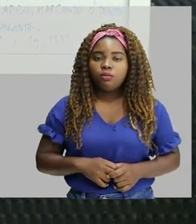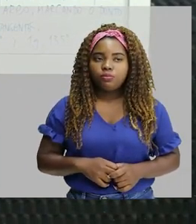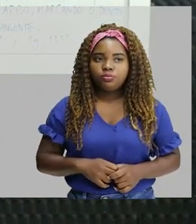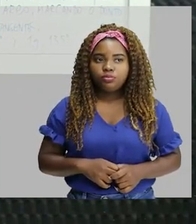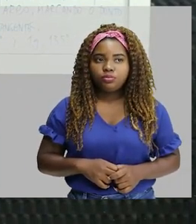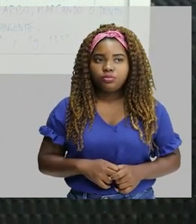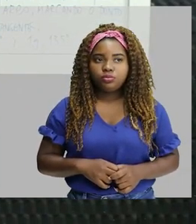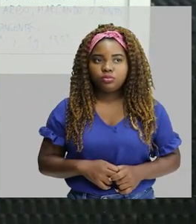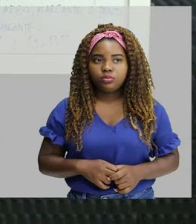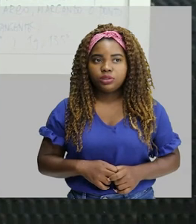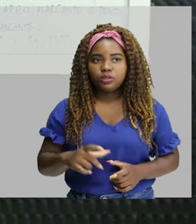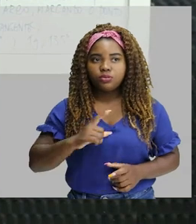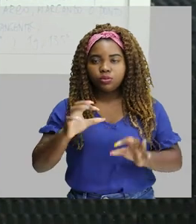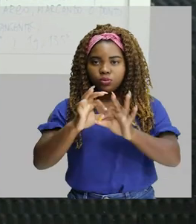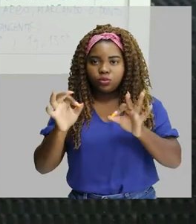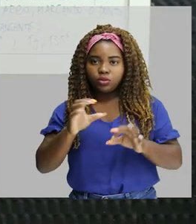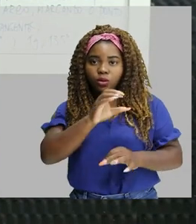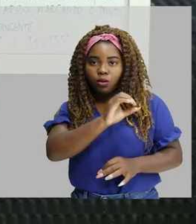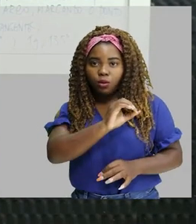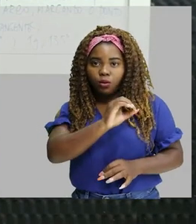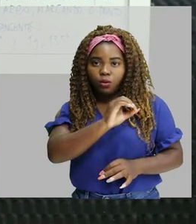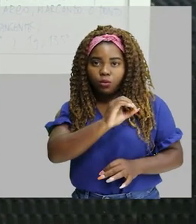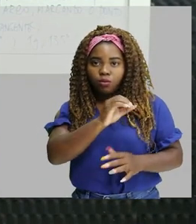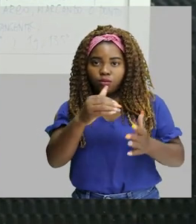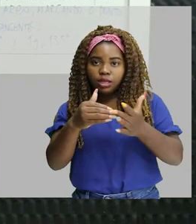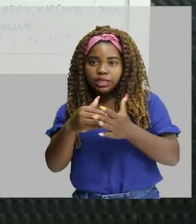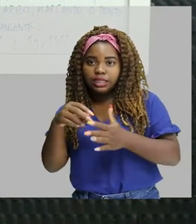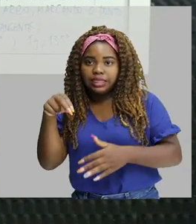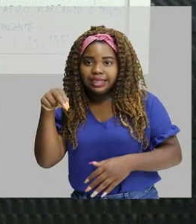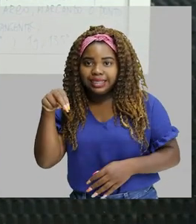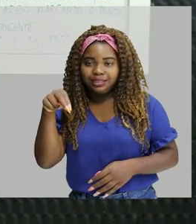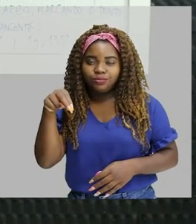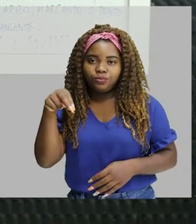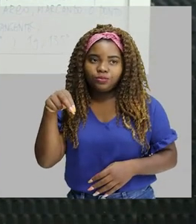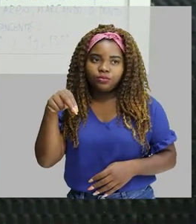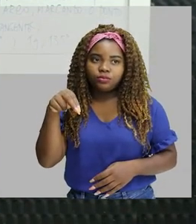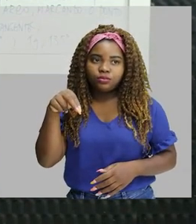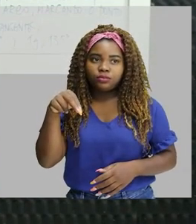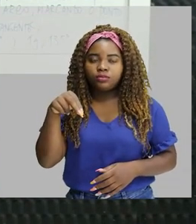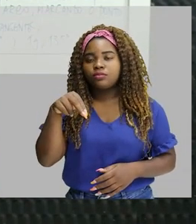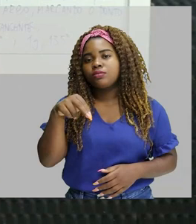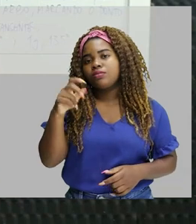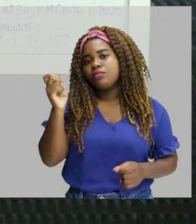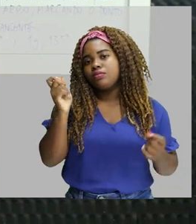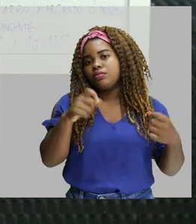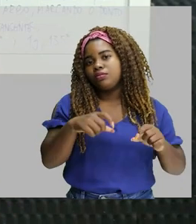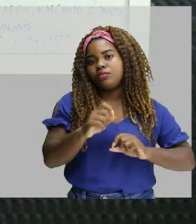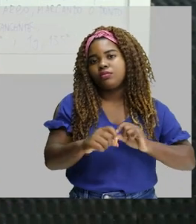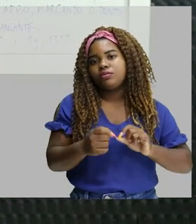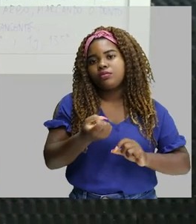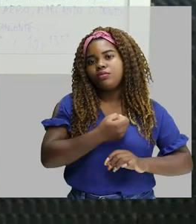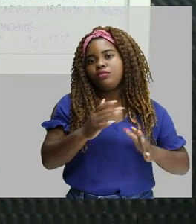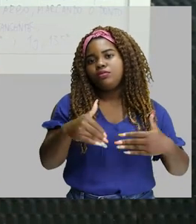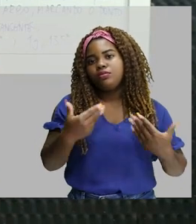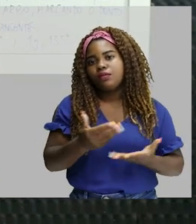até n certo que vai dar essa abscissa aqui ó é justamente